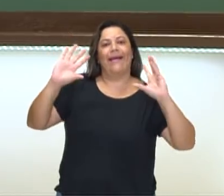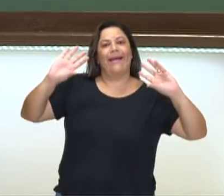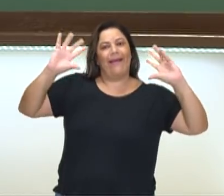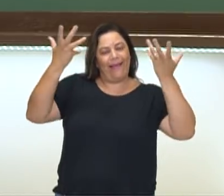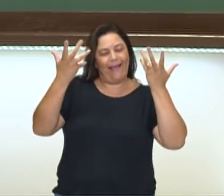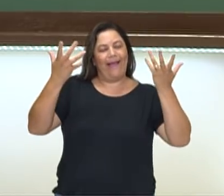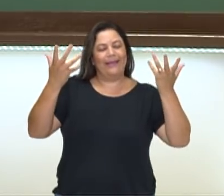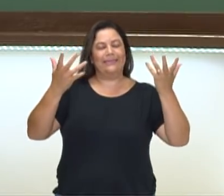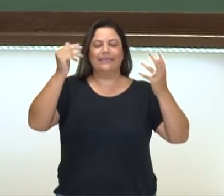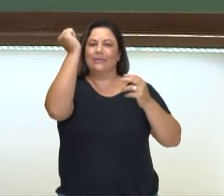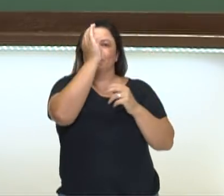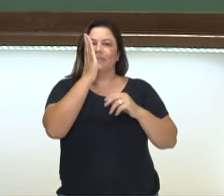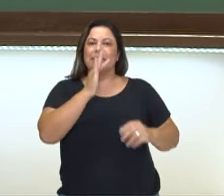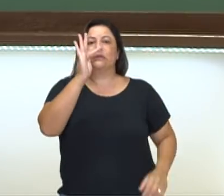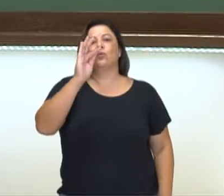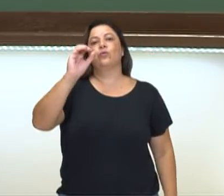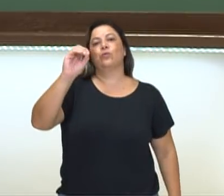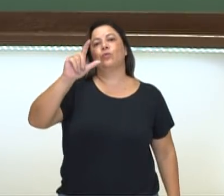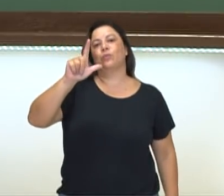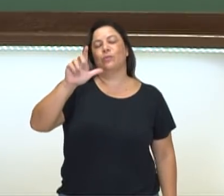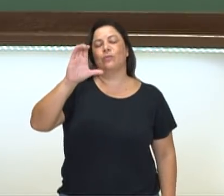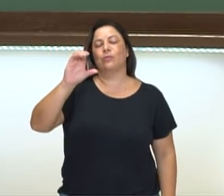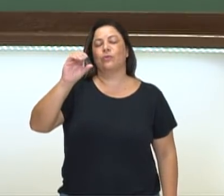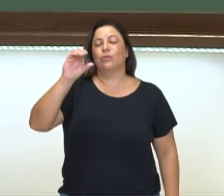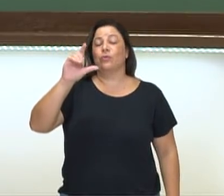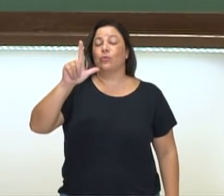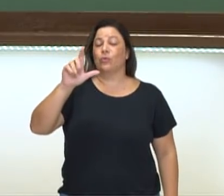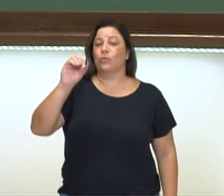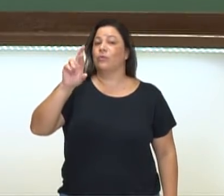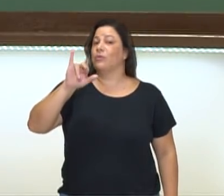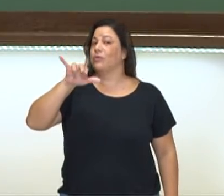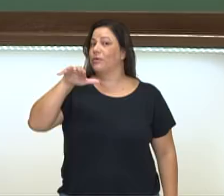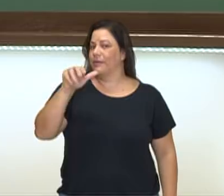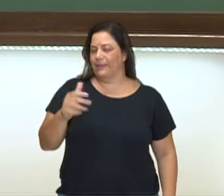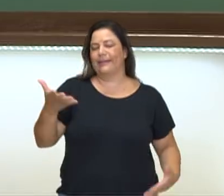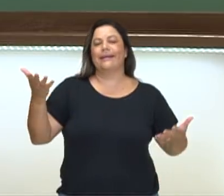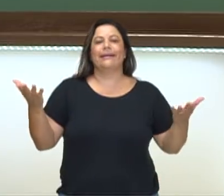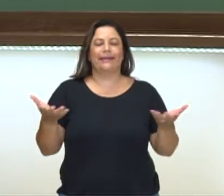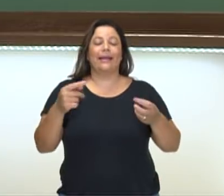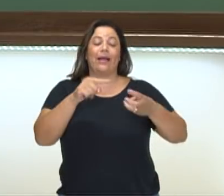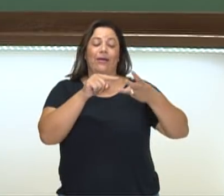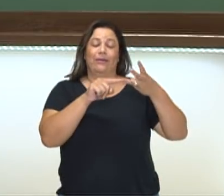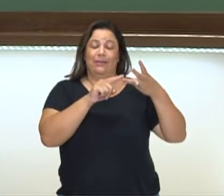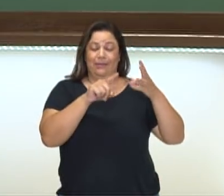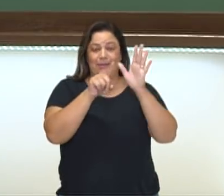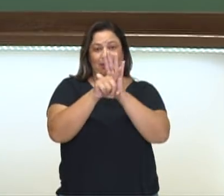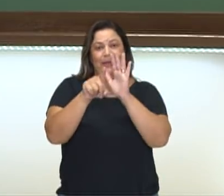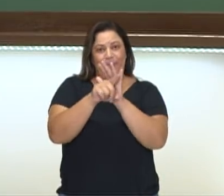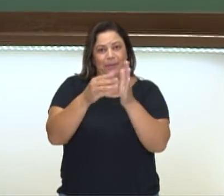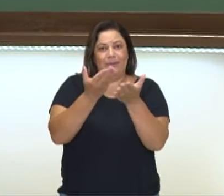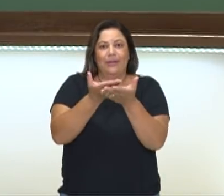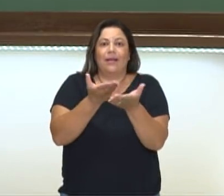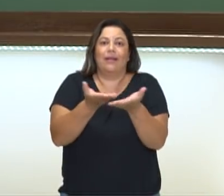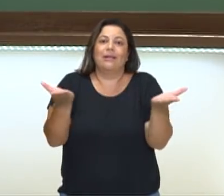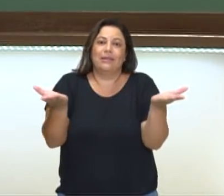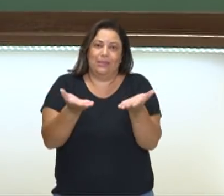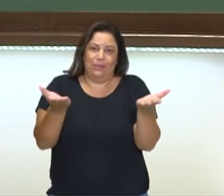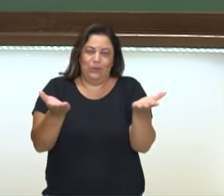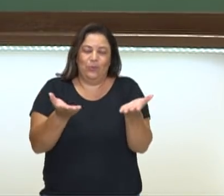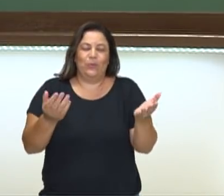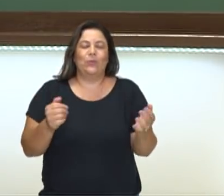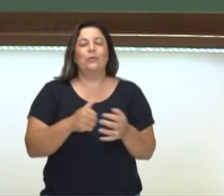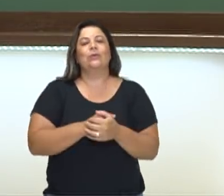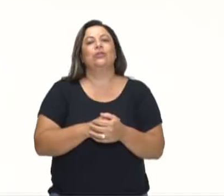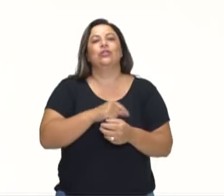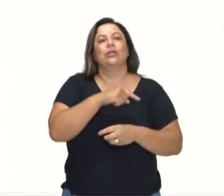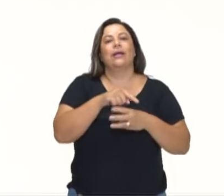folclóricas brasileiras. E estamos resolvendo juntos o terceiro quiz da aula de hoje. O terceiro quiz é